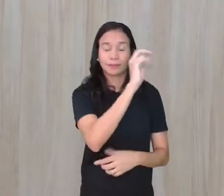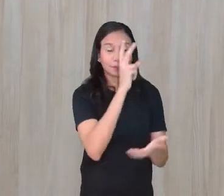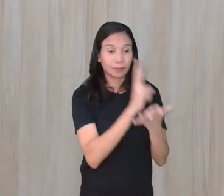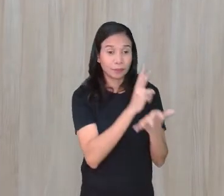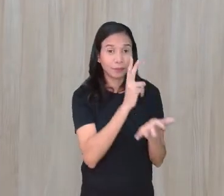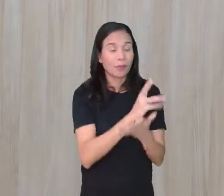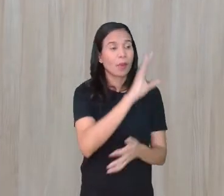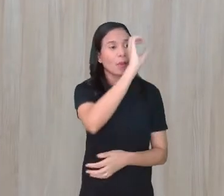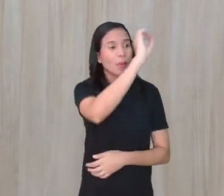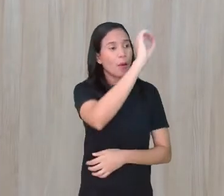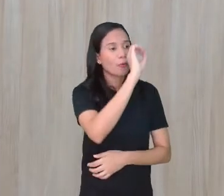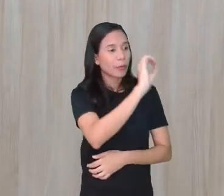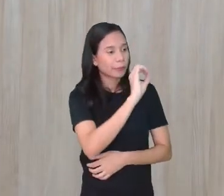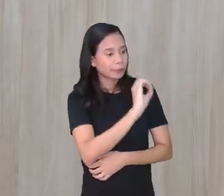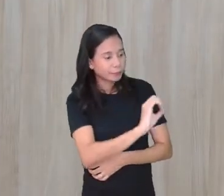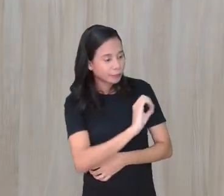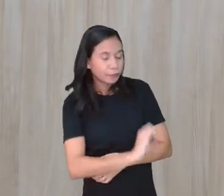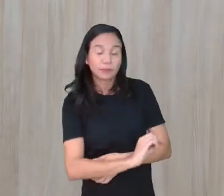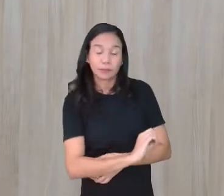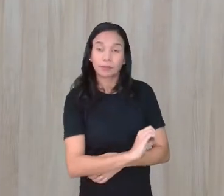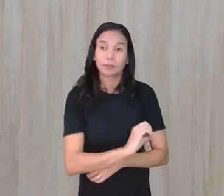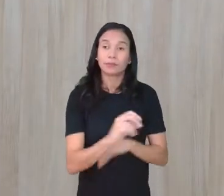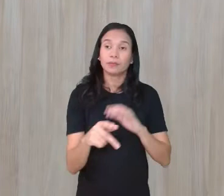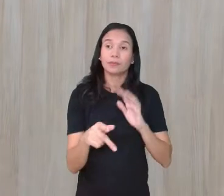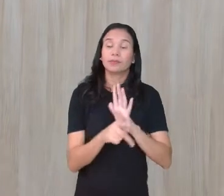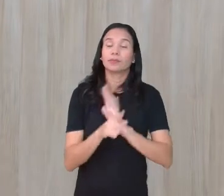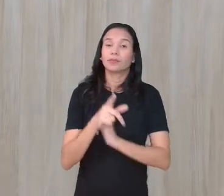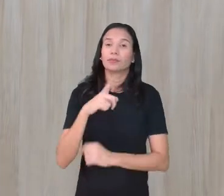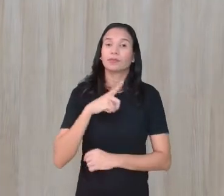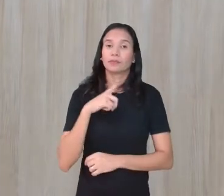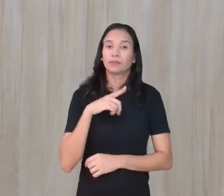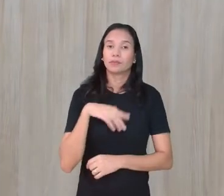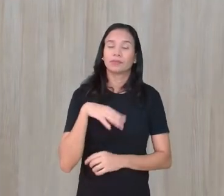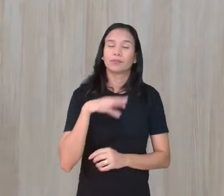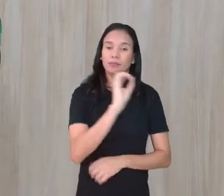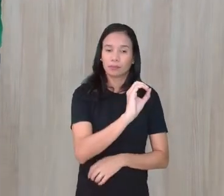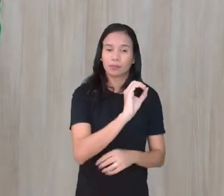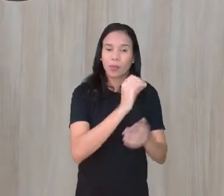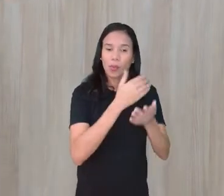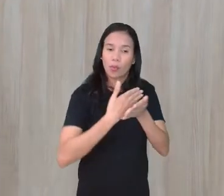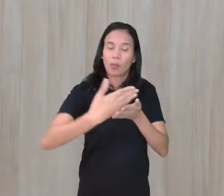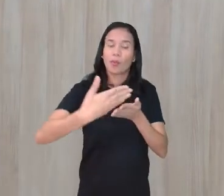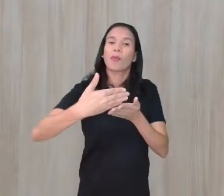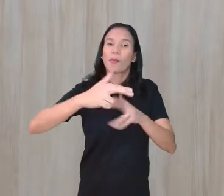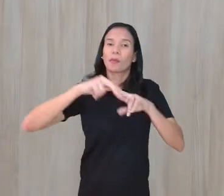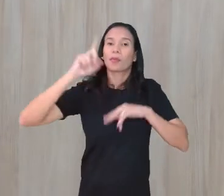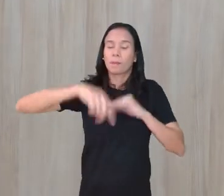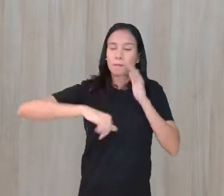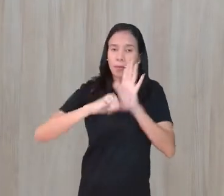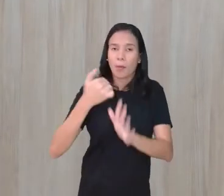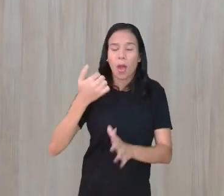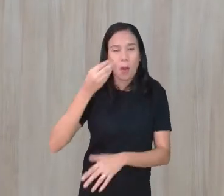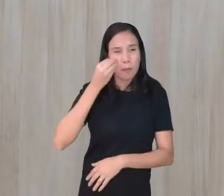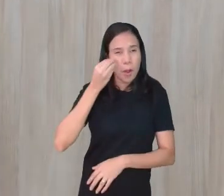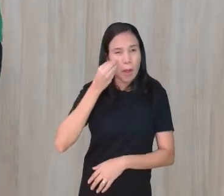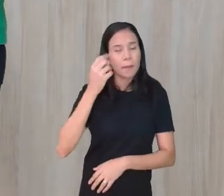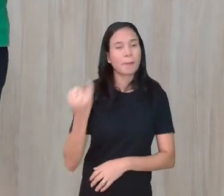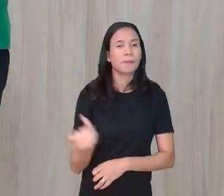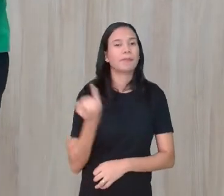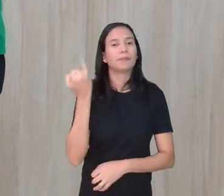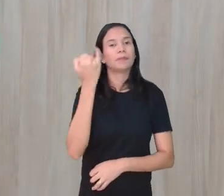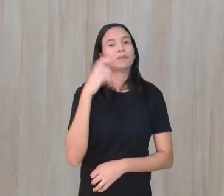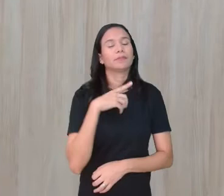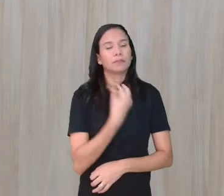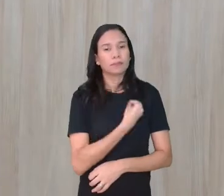Sempre a gente vai começar a escrever os múltiplos pelo zero, certo? Então, essa é a primeira observação aí que eu quero que